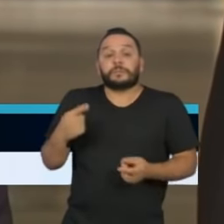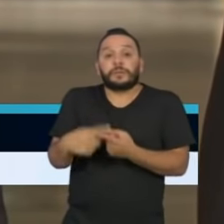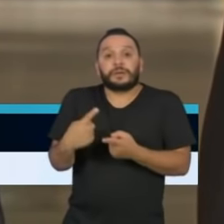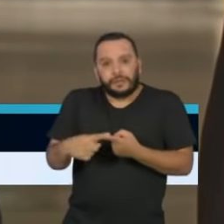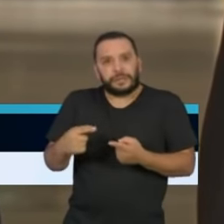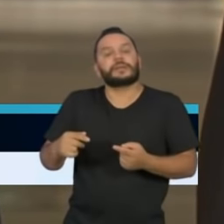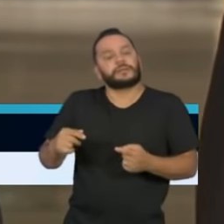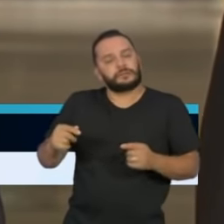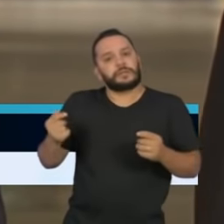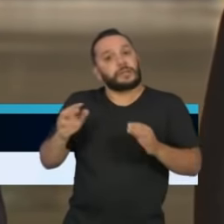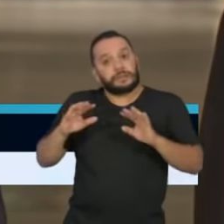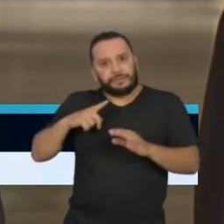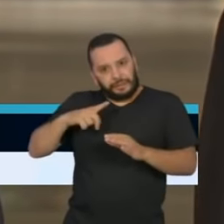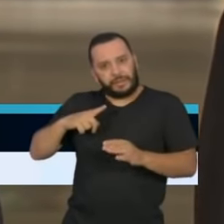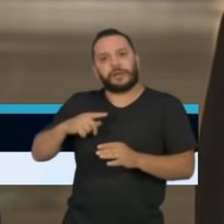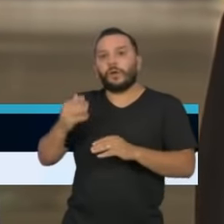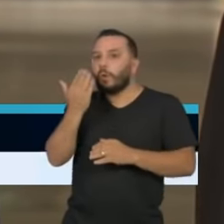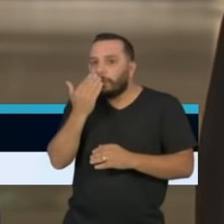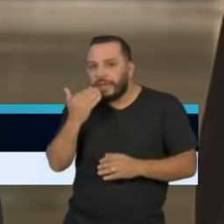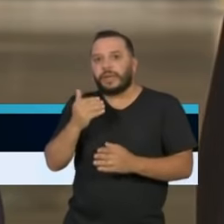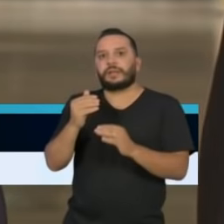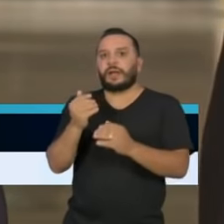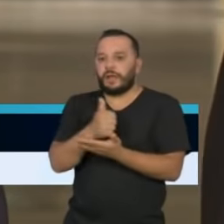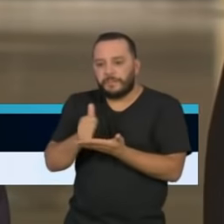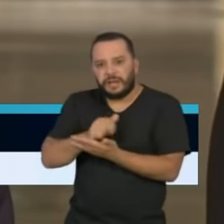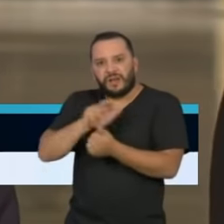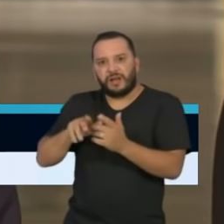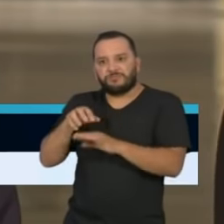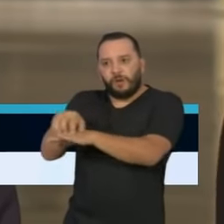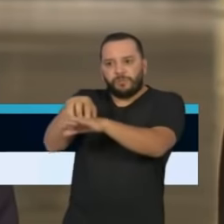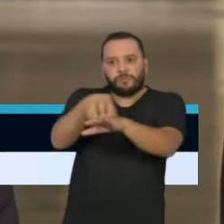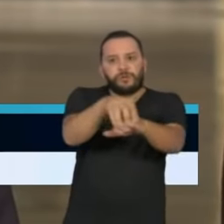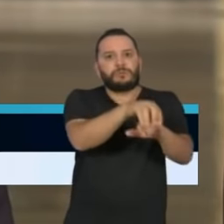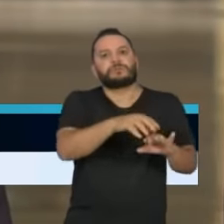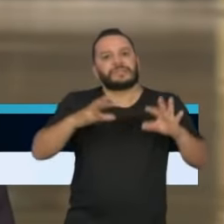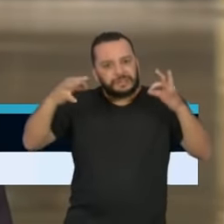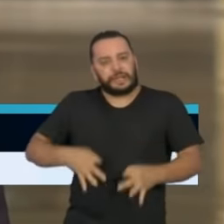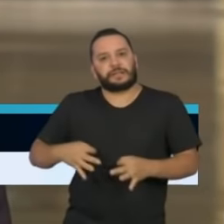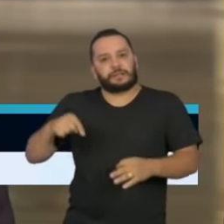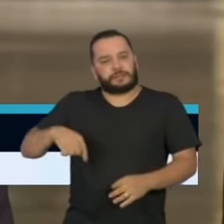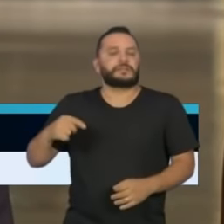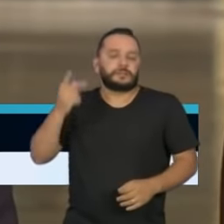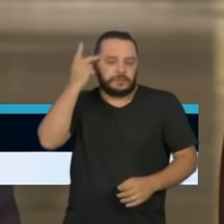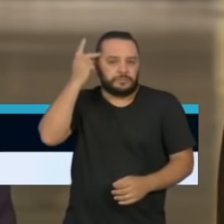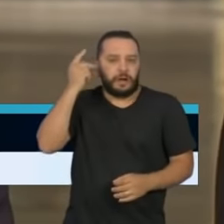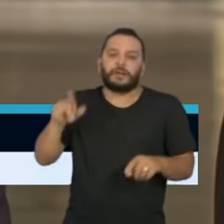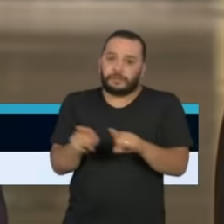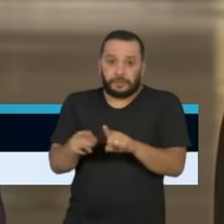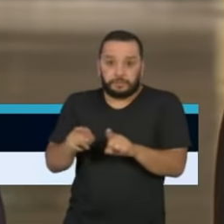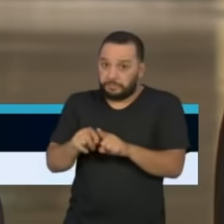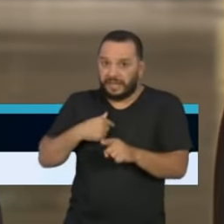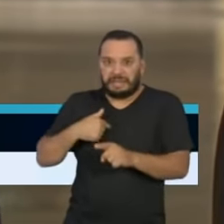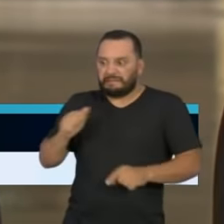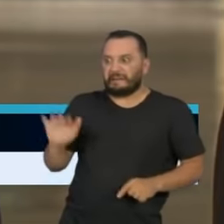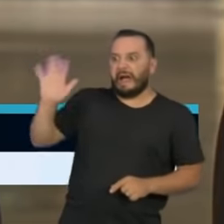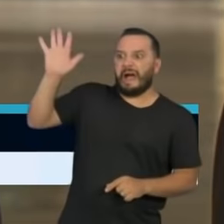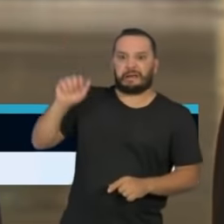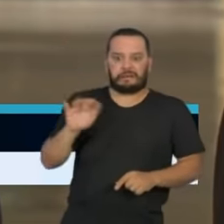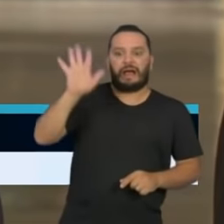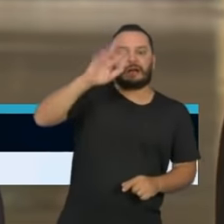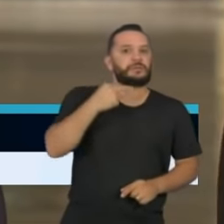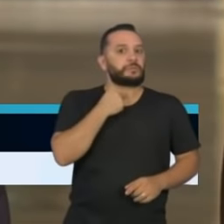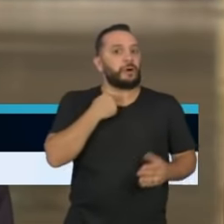São Paulo e garantir também o procedimento adequado na distribuição de produtos e na manutenção de preços regulamentares,